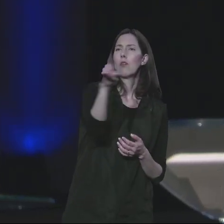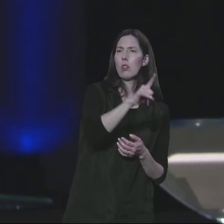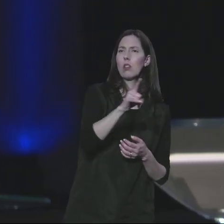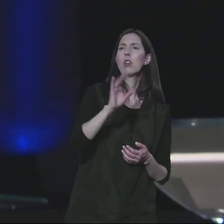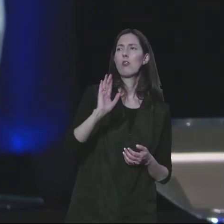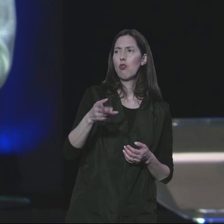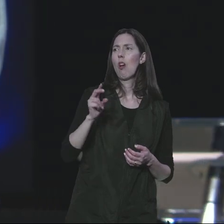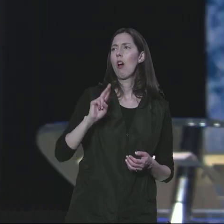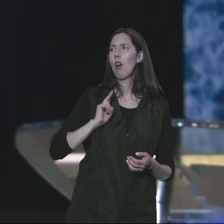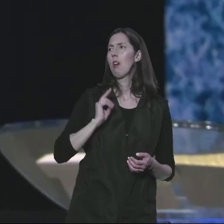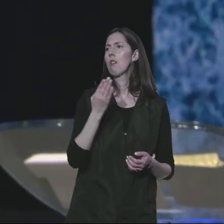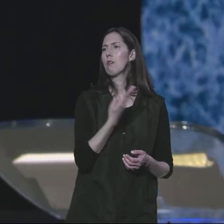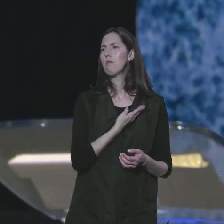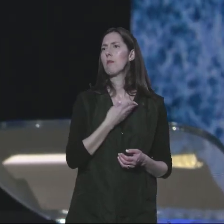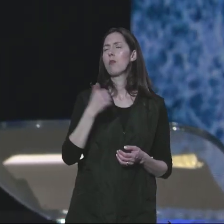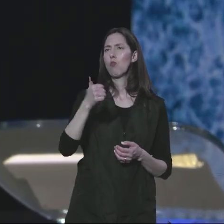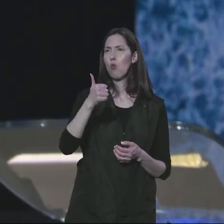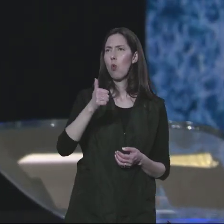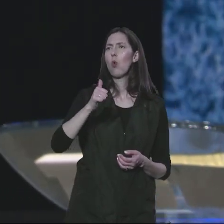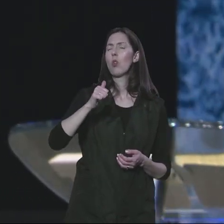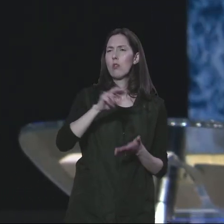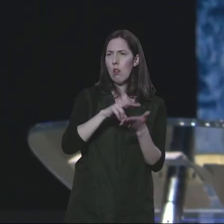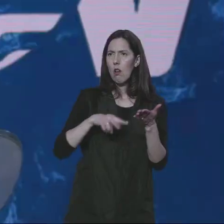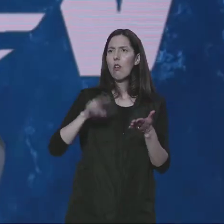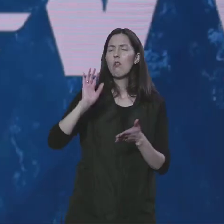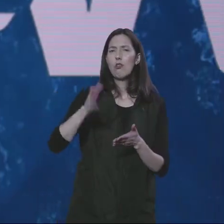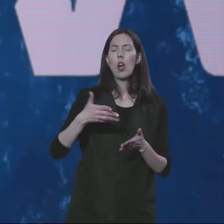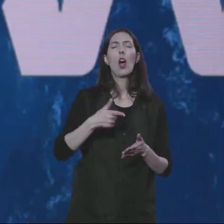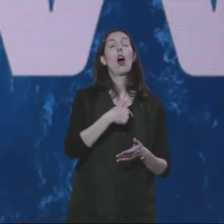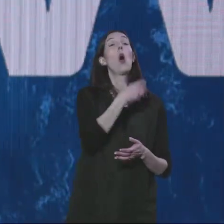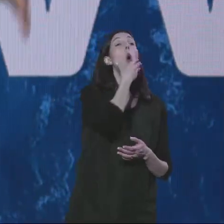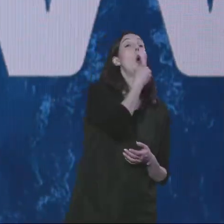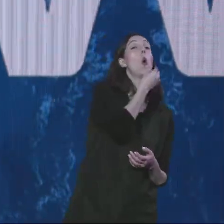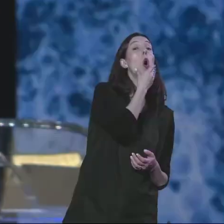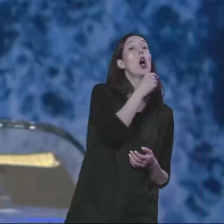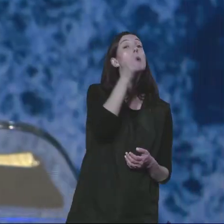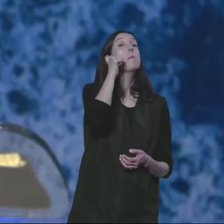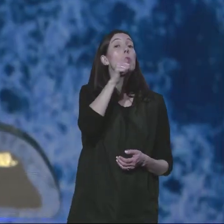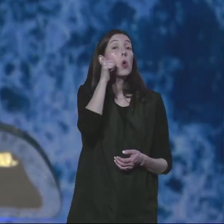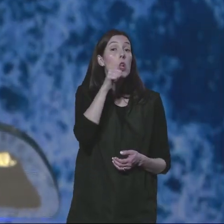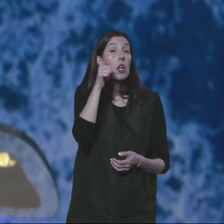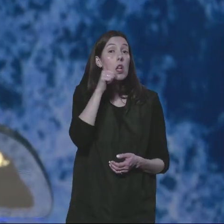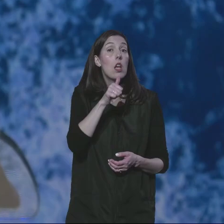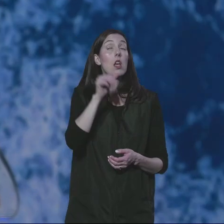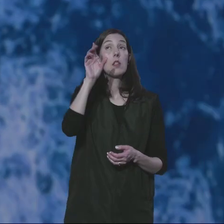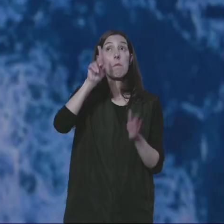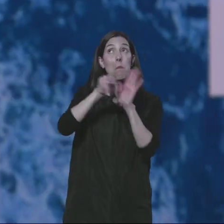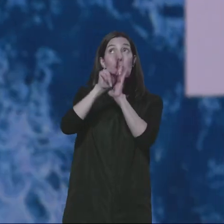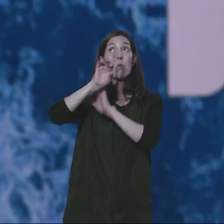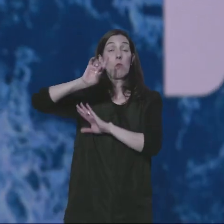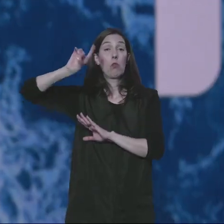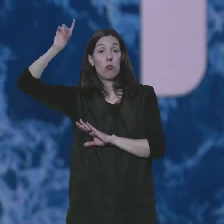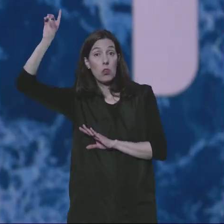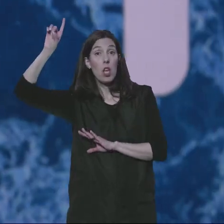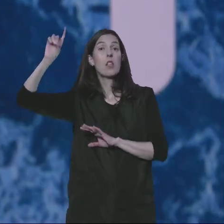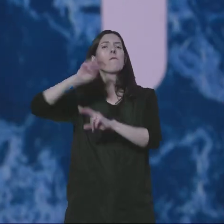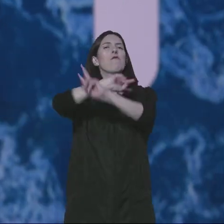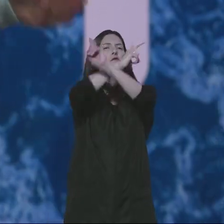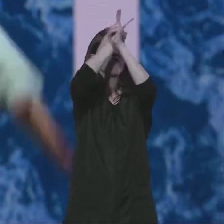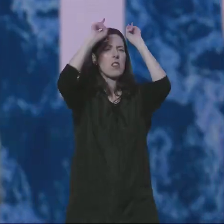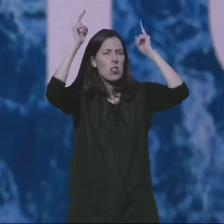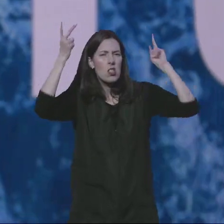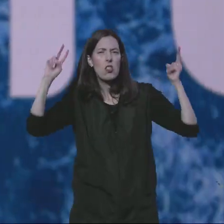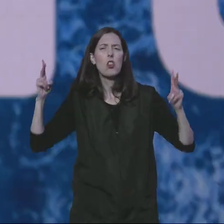ver. Hebreus 11 fala dos homens e mulheres de Deus que venceram a corrida, que eles